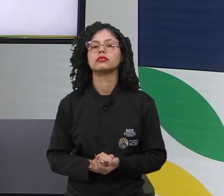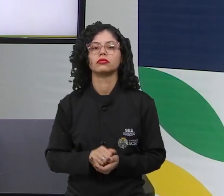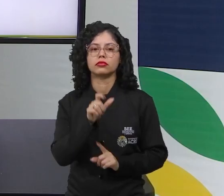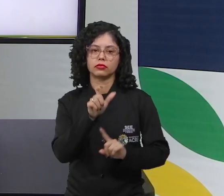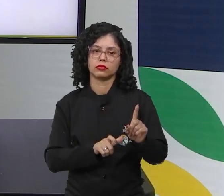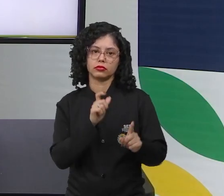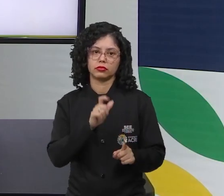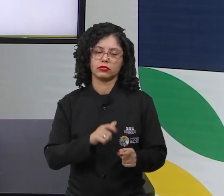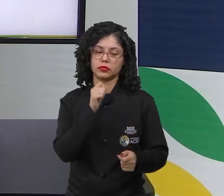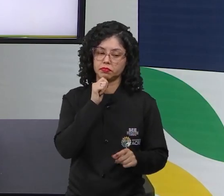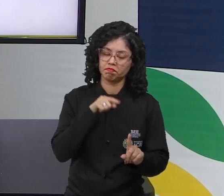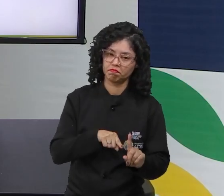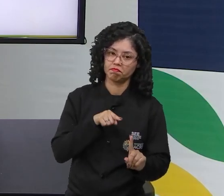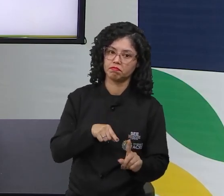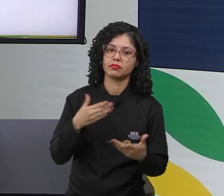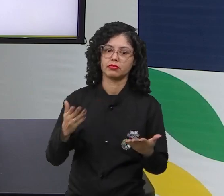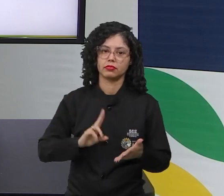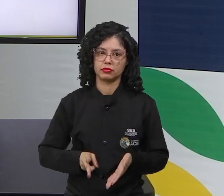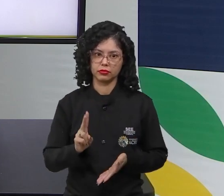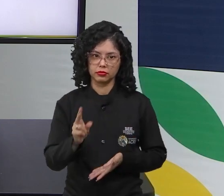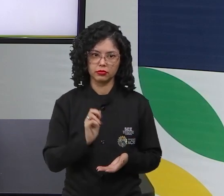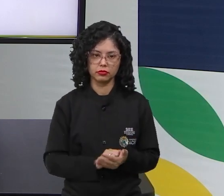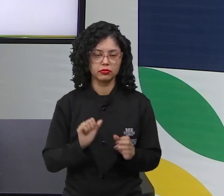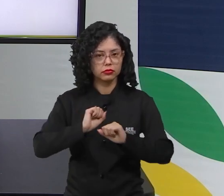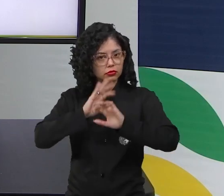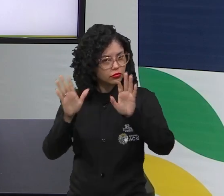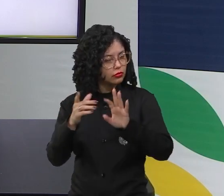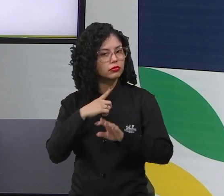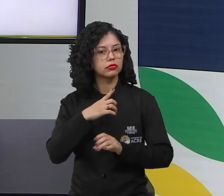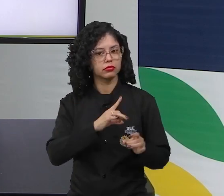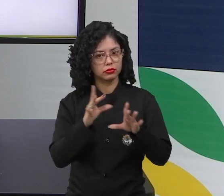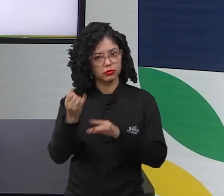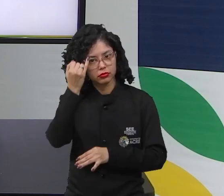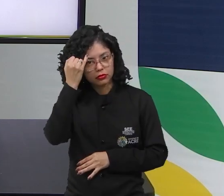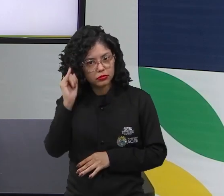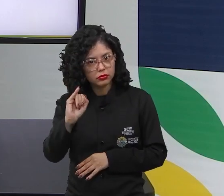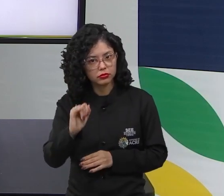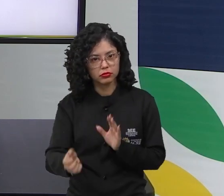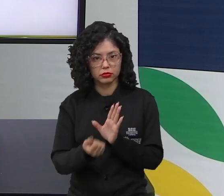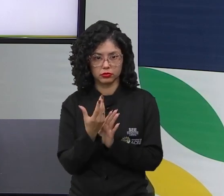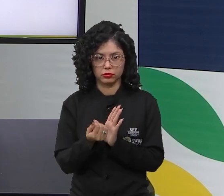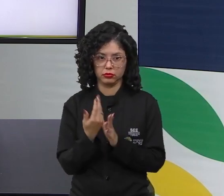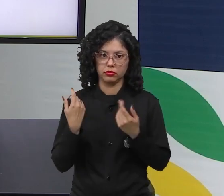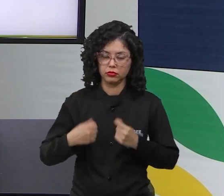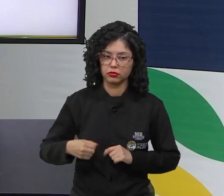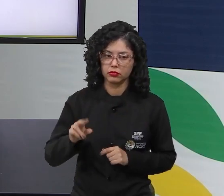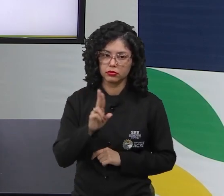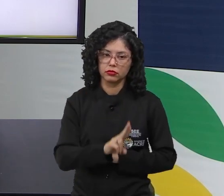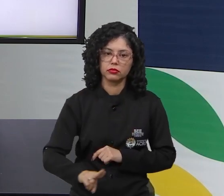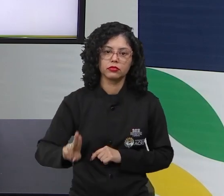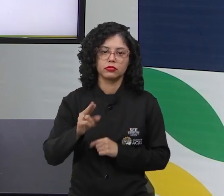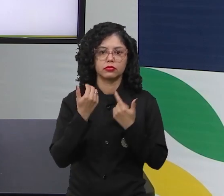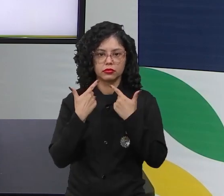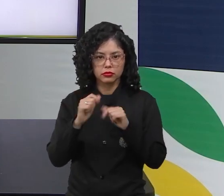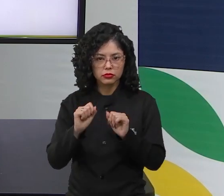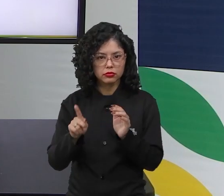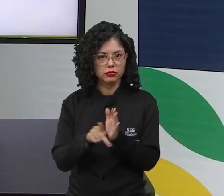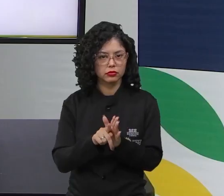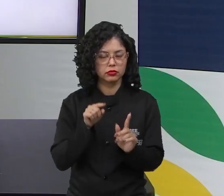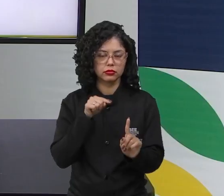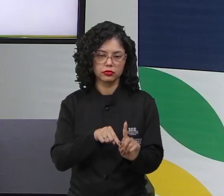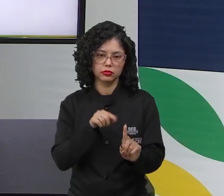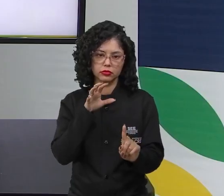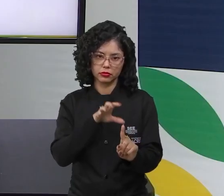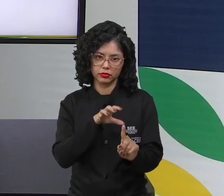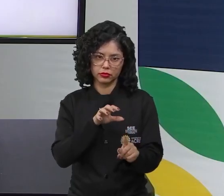do convencimento aqui se mantém. Obviamente, se eu vou vender uma ideia, se eu vou vender um produto, eu vou usar uma linguagem de convencimento